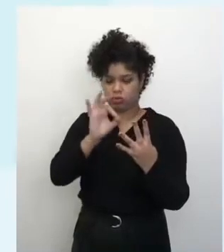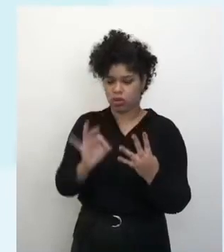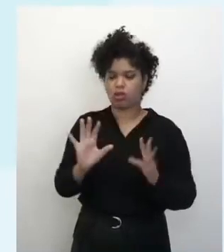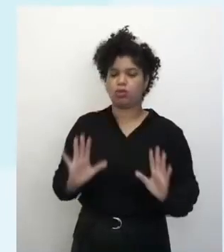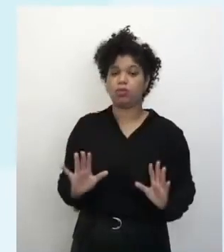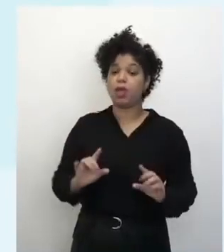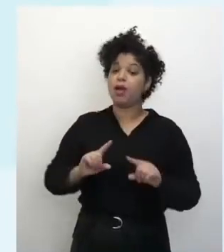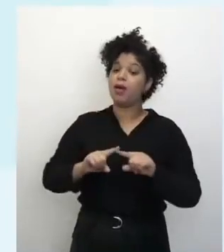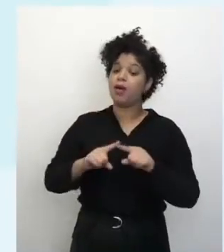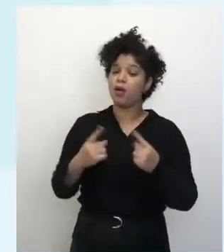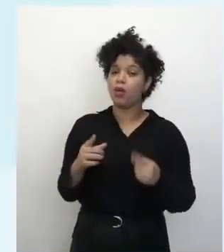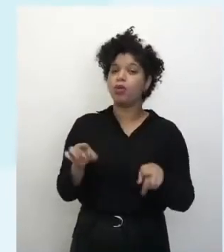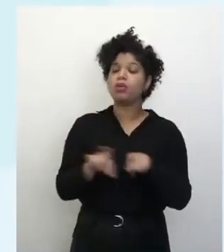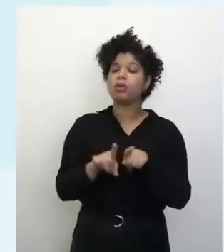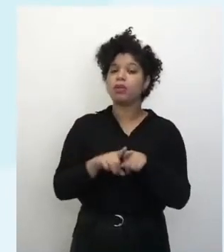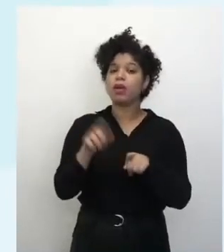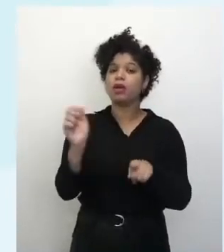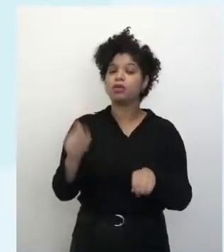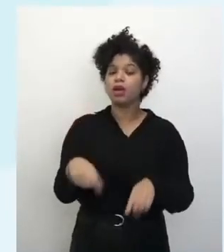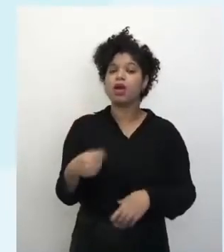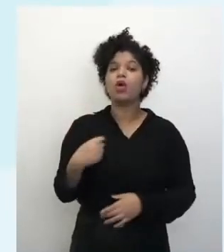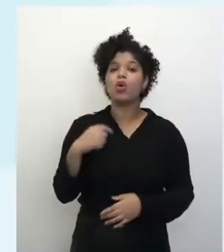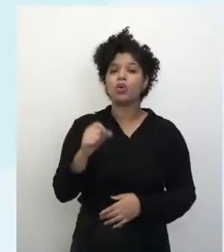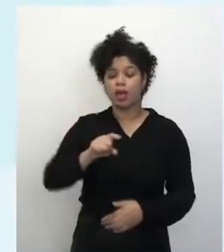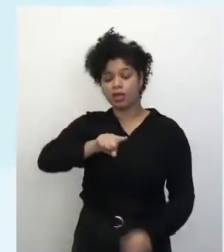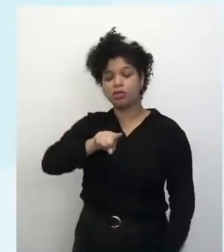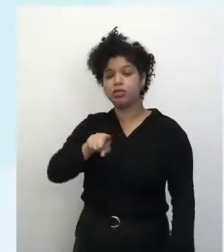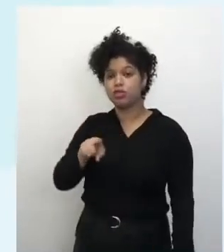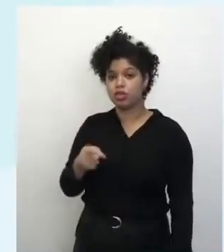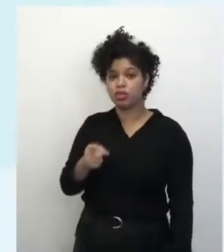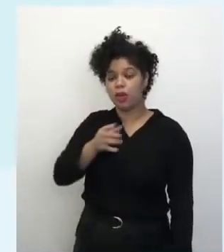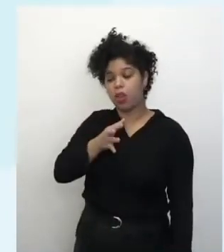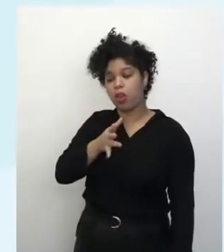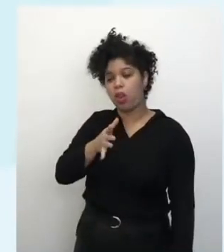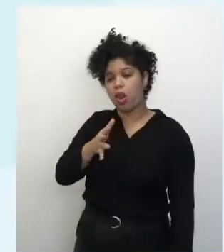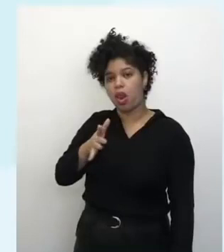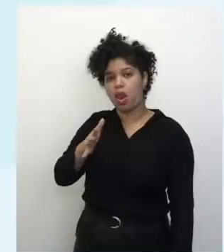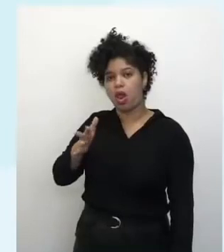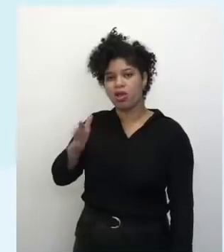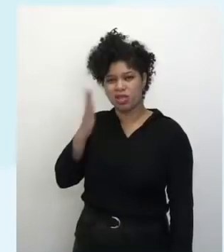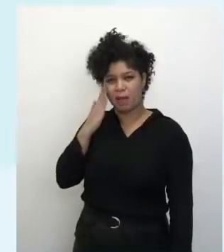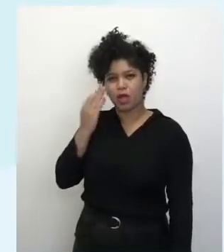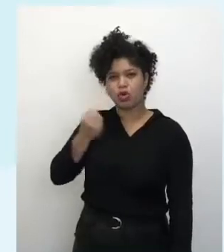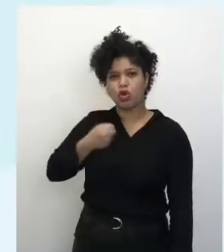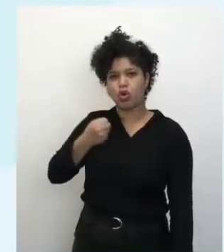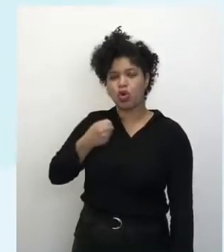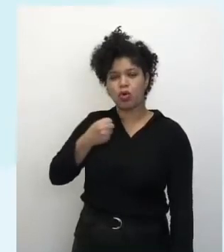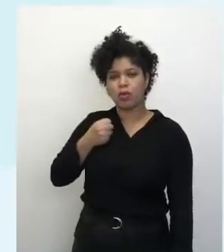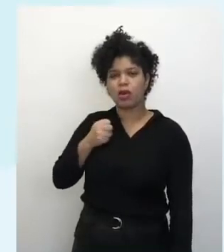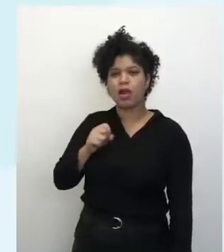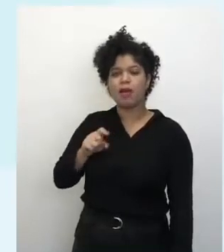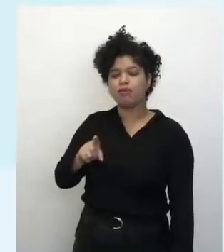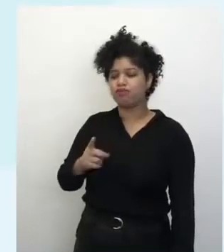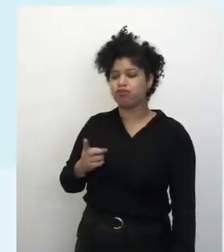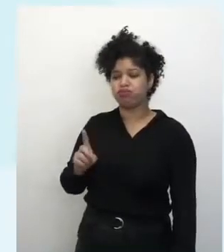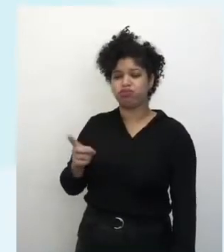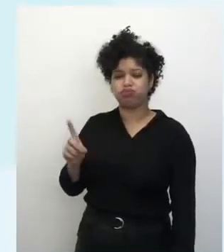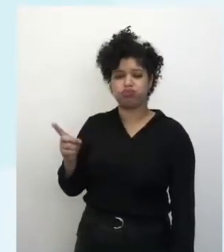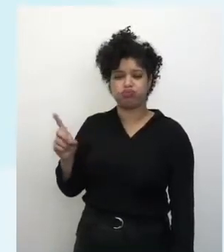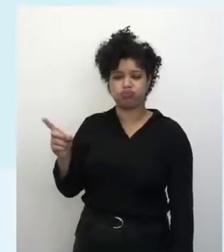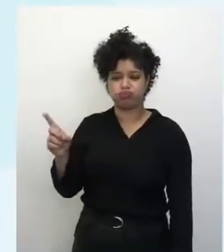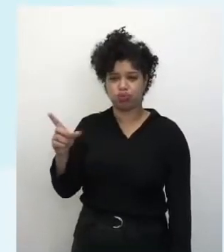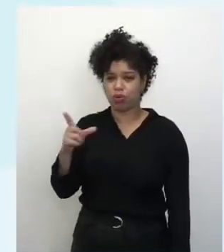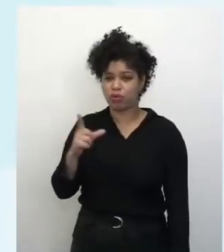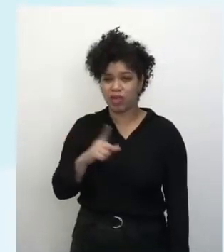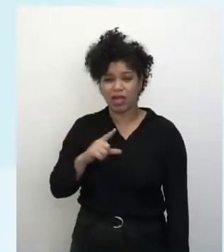certinho. Ou você pode encontrar uma dízima periódica. O que é dízima periódica mesmo? Ah, um número com vírgula que tem